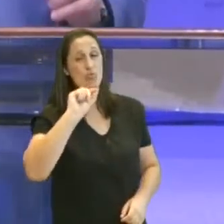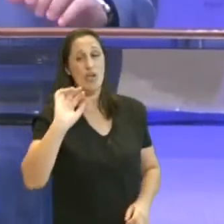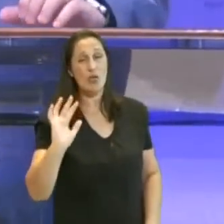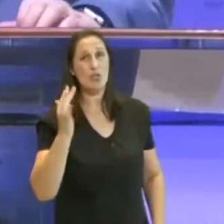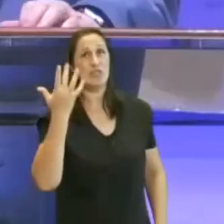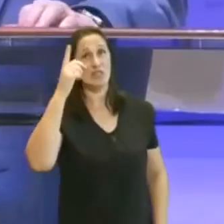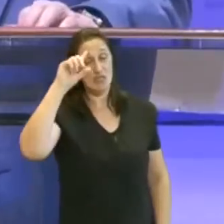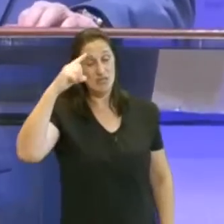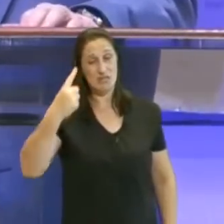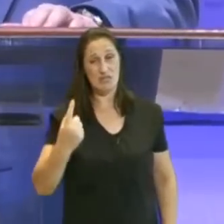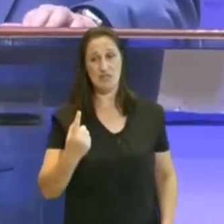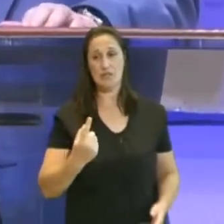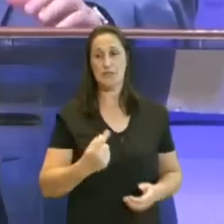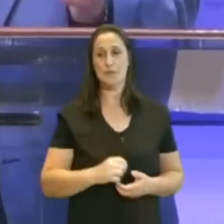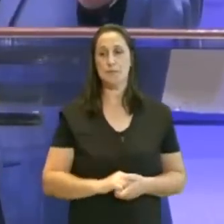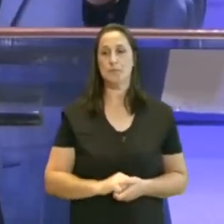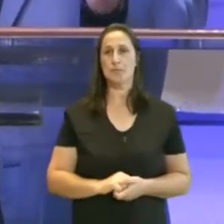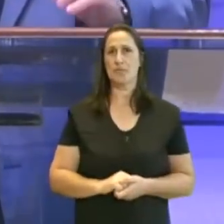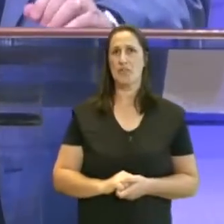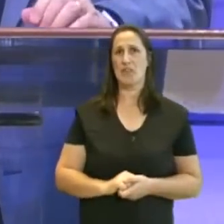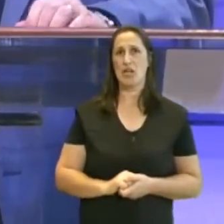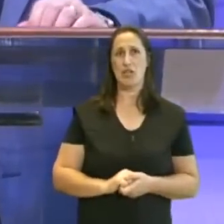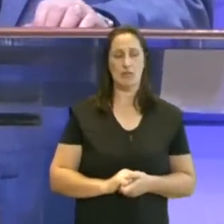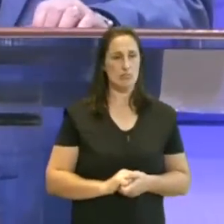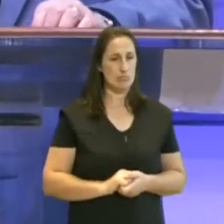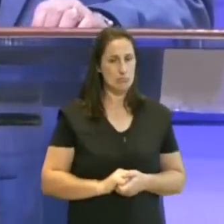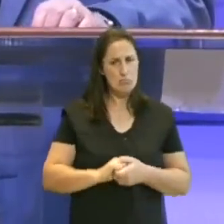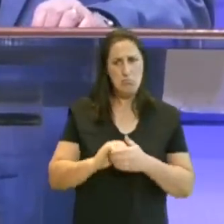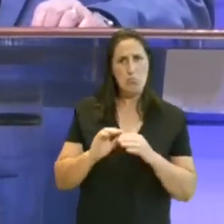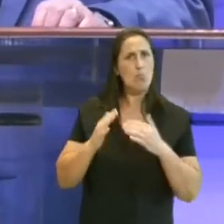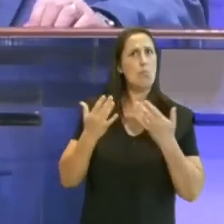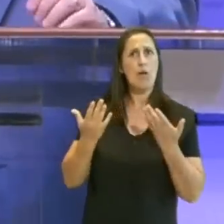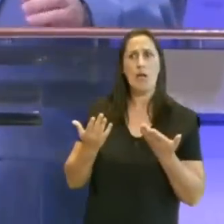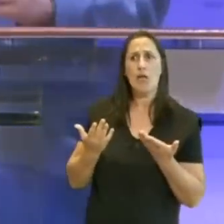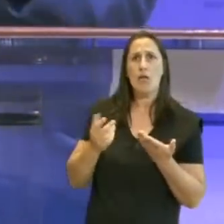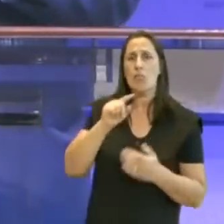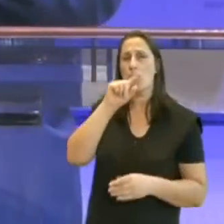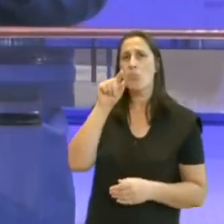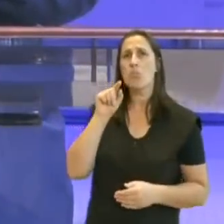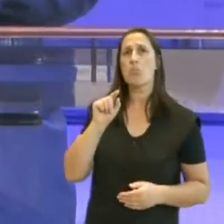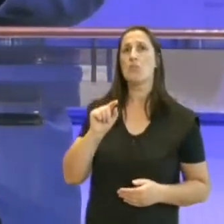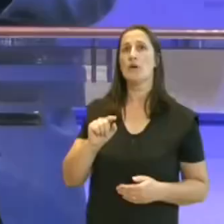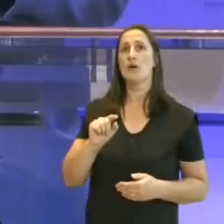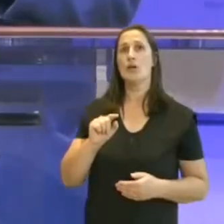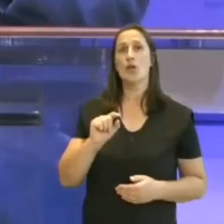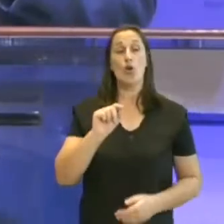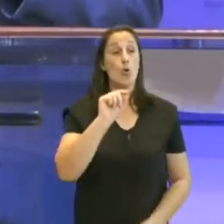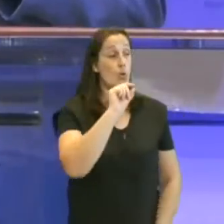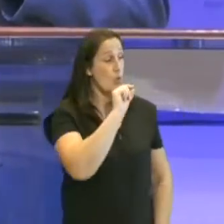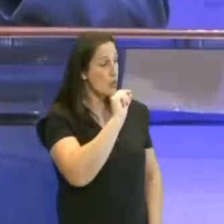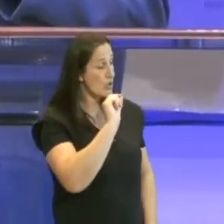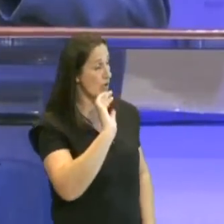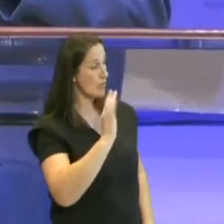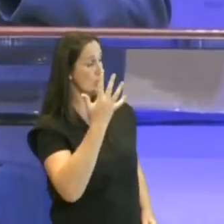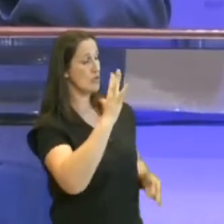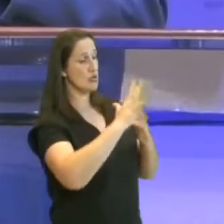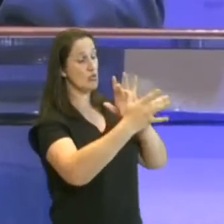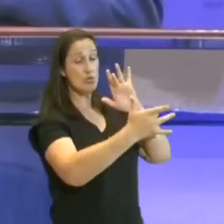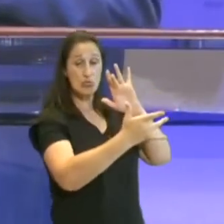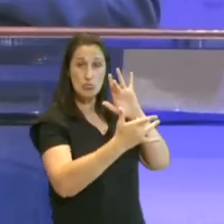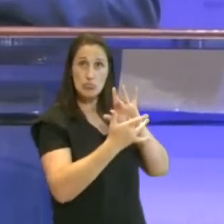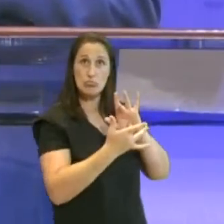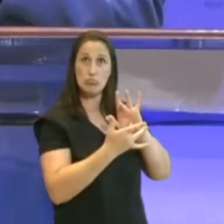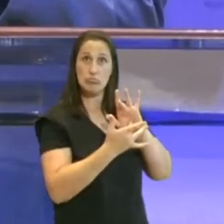nesses dias? Que coisas? Perguntou ele. O que aconteceu com Jesus de Nazaré? Responderam